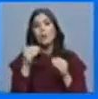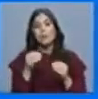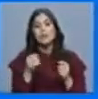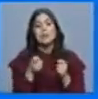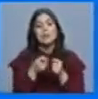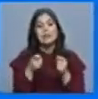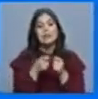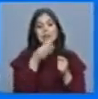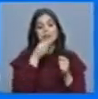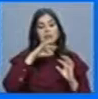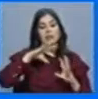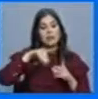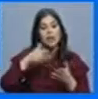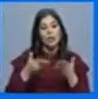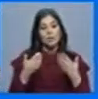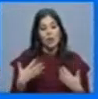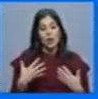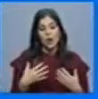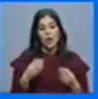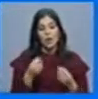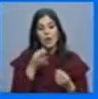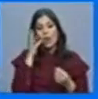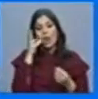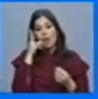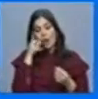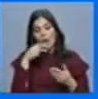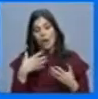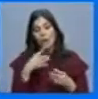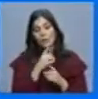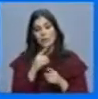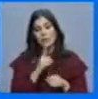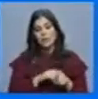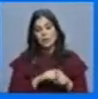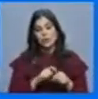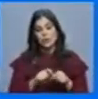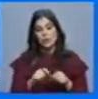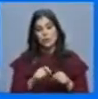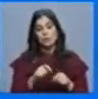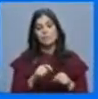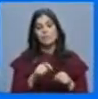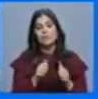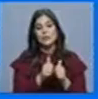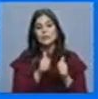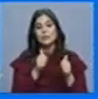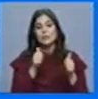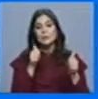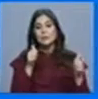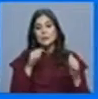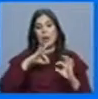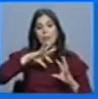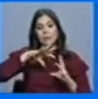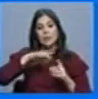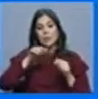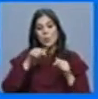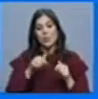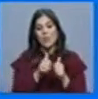próxima da Terra do que está agora, foi muito mais quente do que é agora e, portanto, ao longo do tempo ela foi-se afastando do nosso planeta. Ela hoje